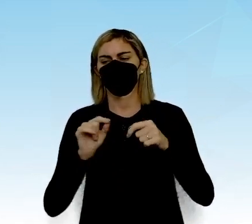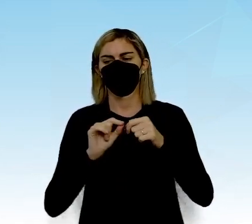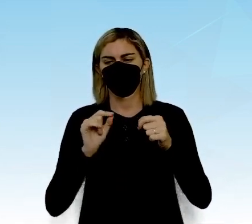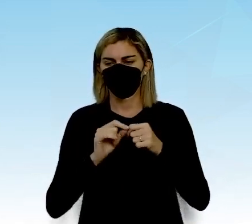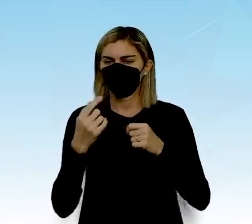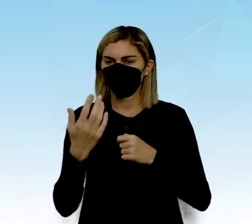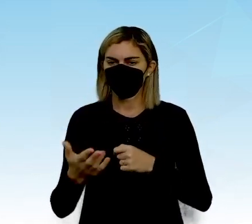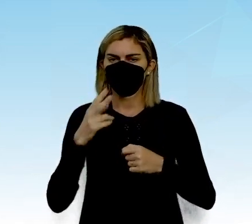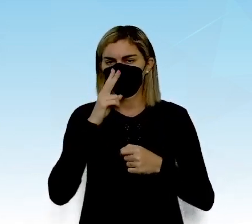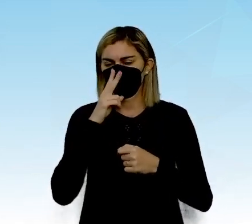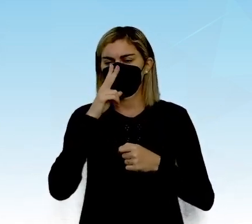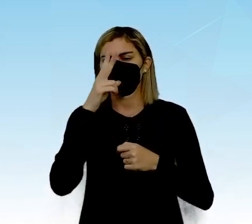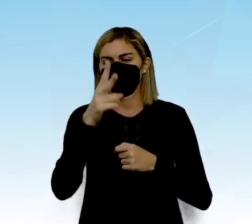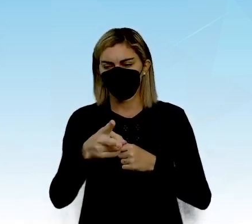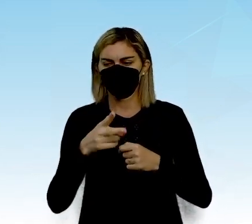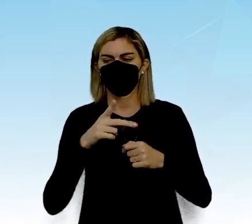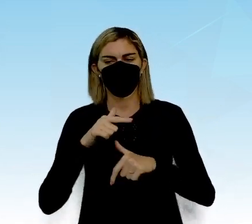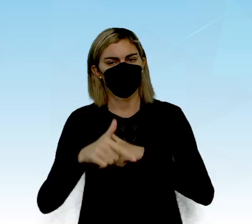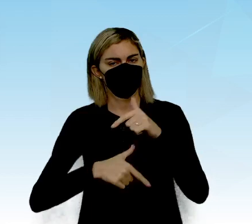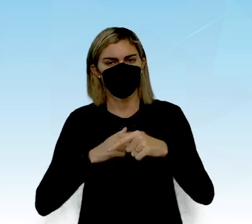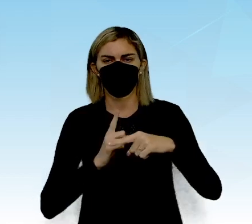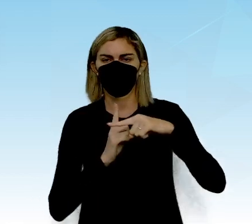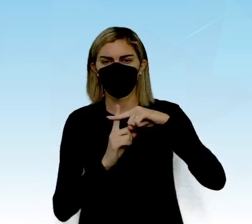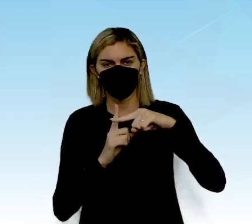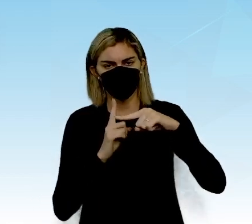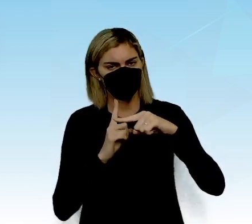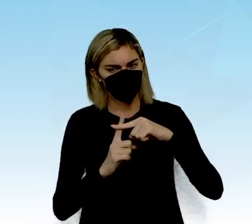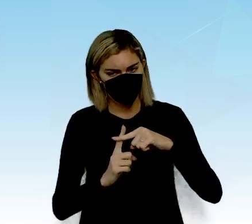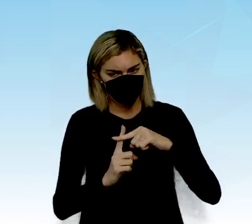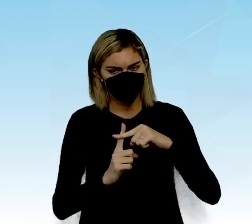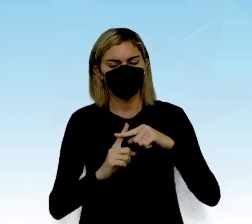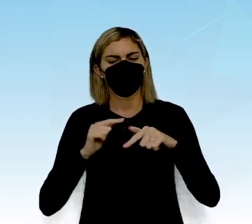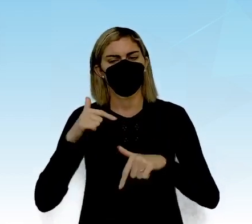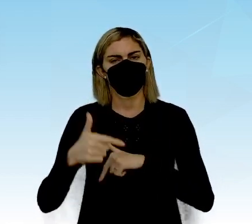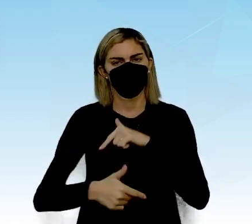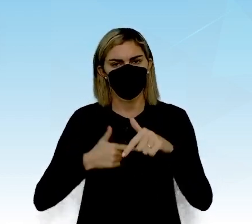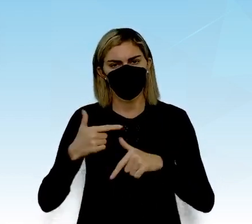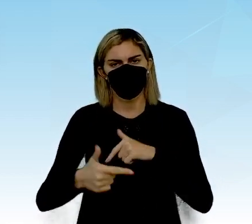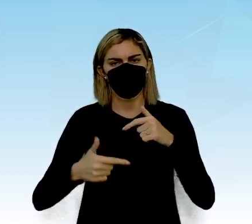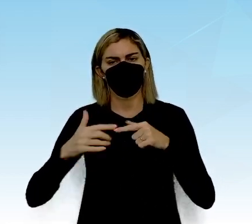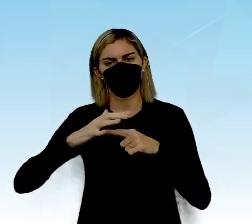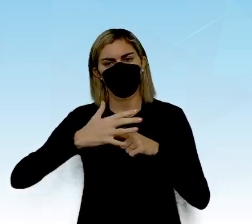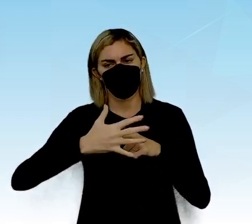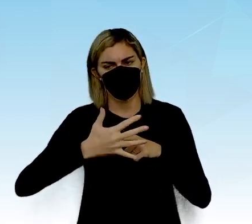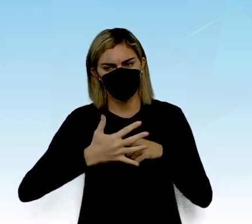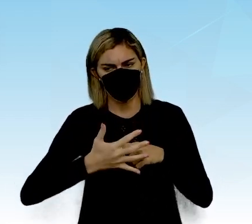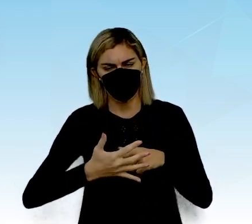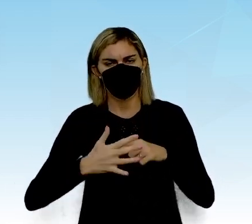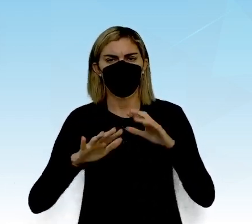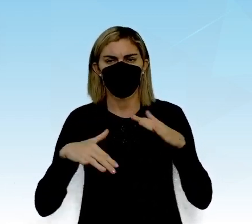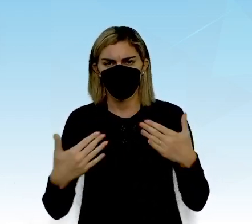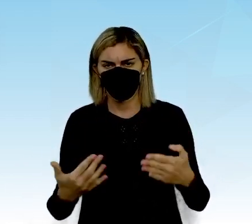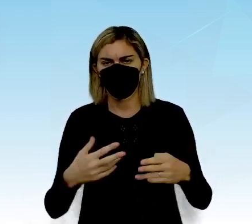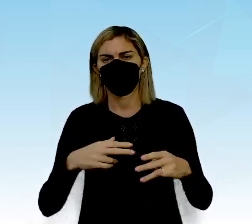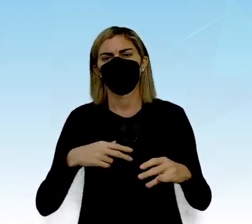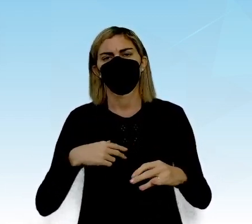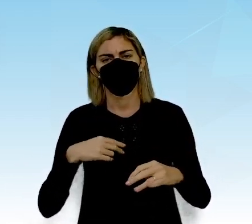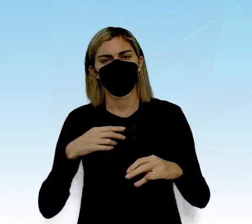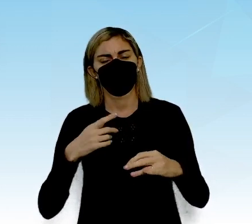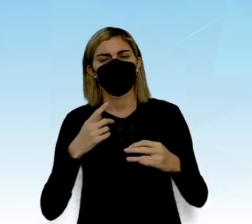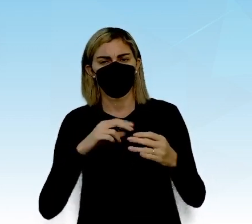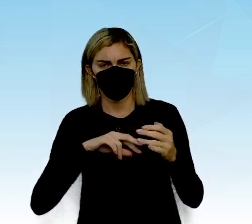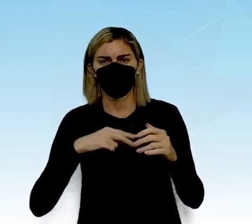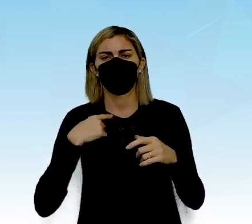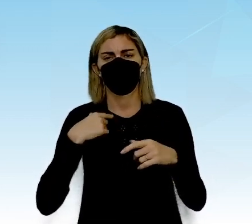essa força é um trabalho positivo, é um trabalho motor. Então isso é o sentido do